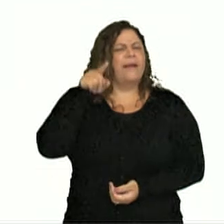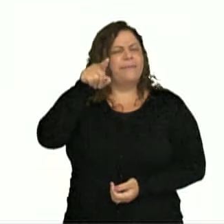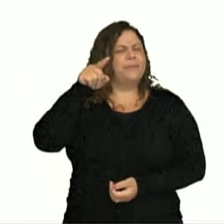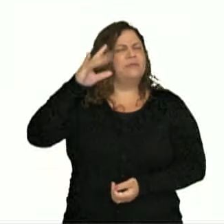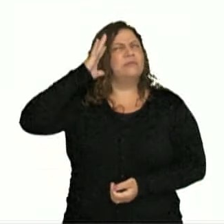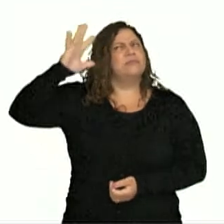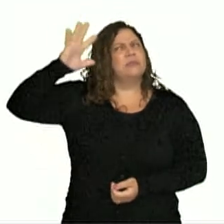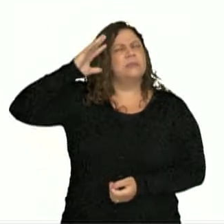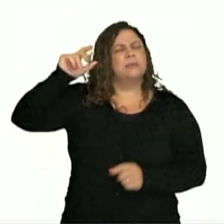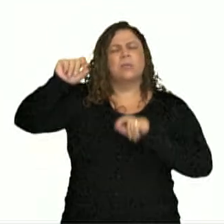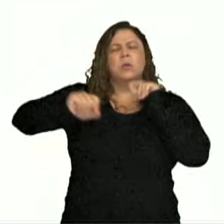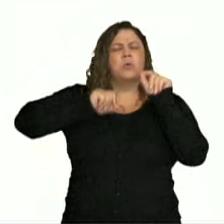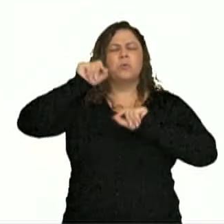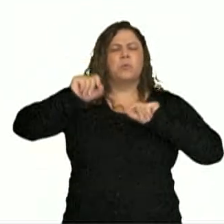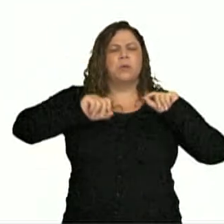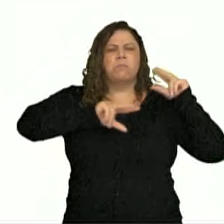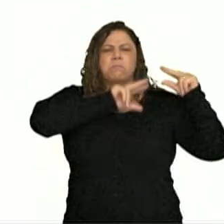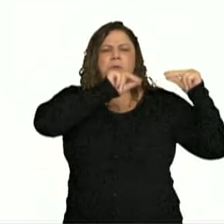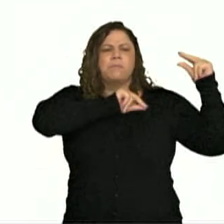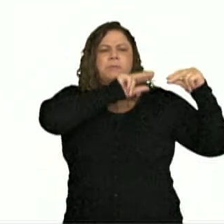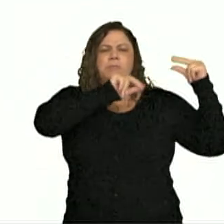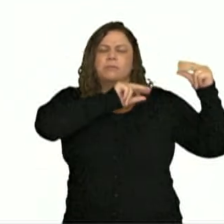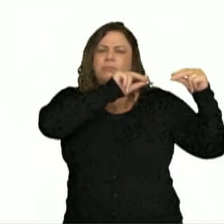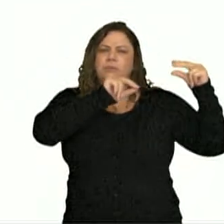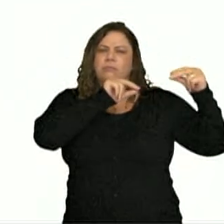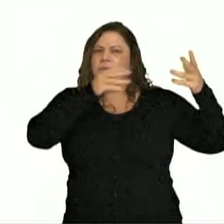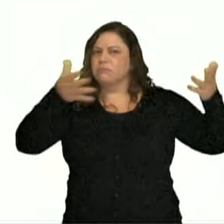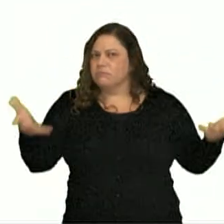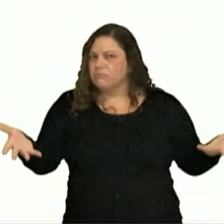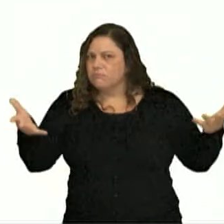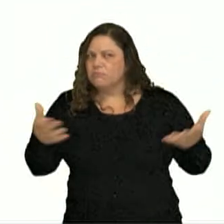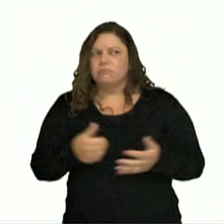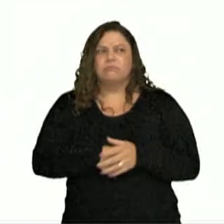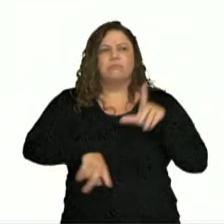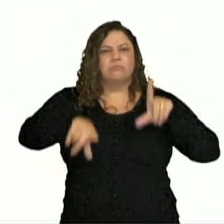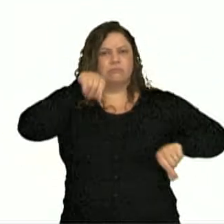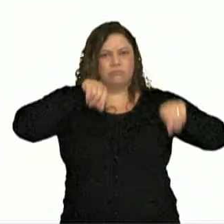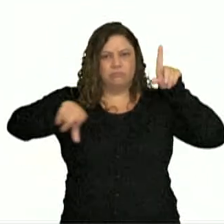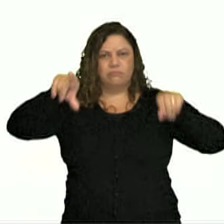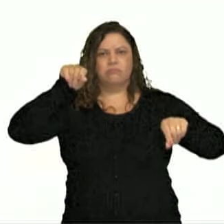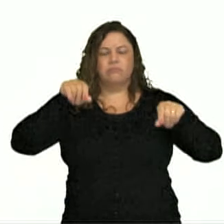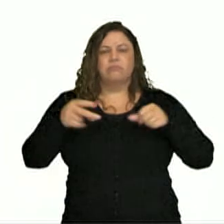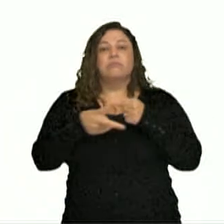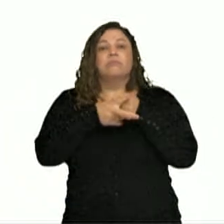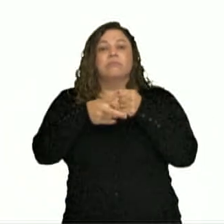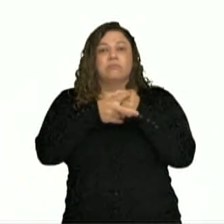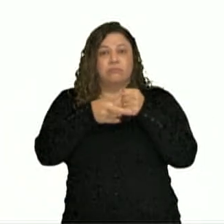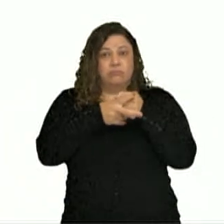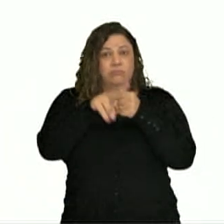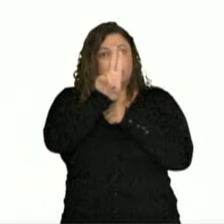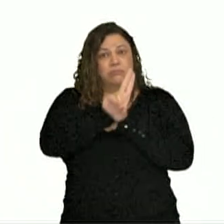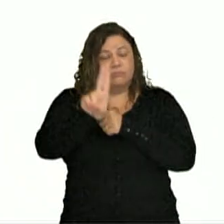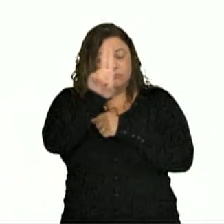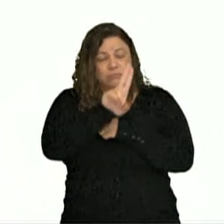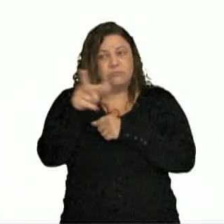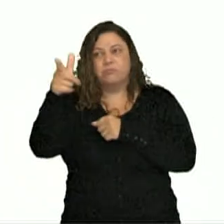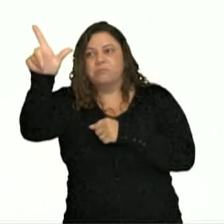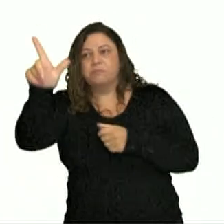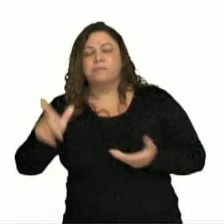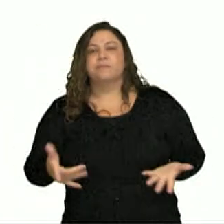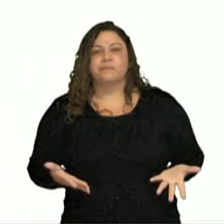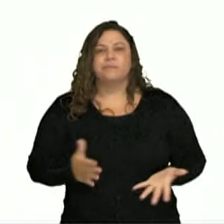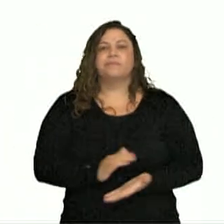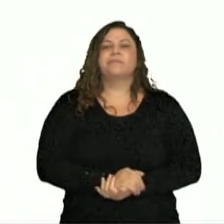um está dizendo para o outro aqui, nessas imagens. Você pode escolher os verbos que estão aqui, utilizar um outro.